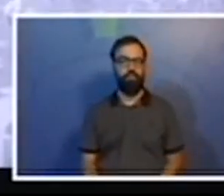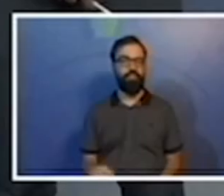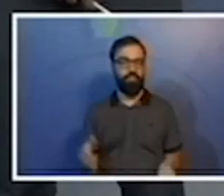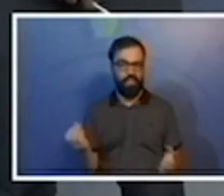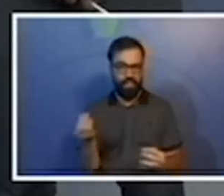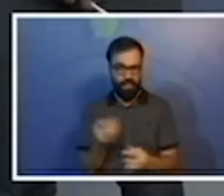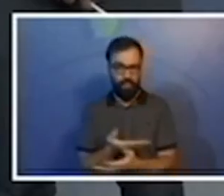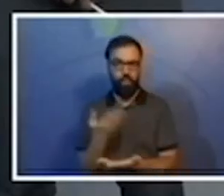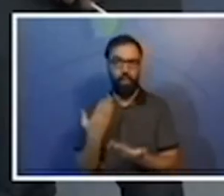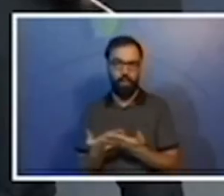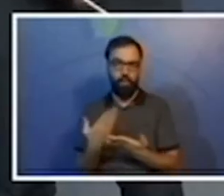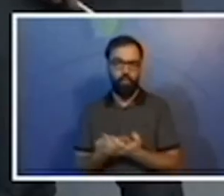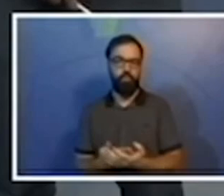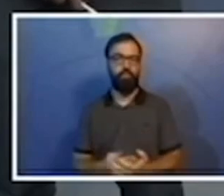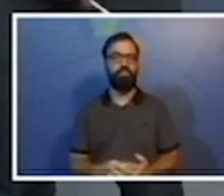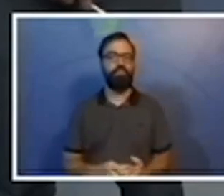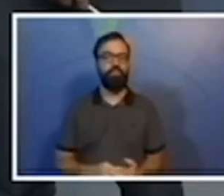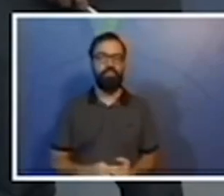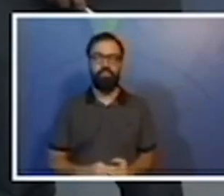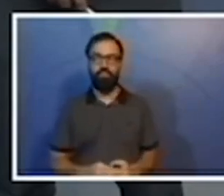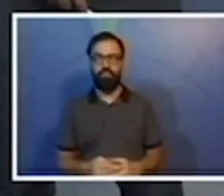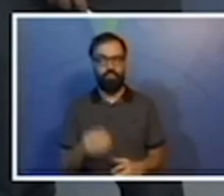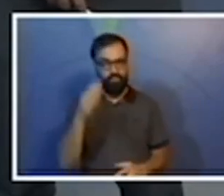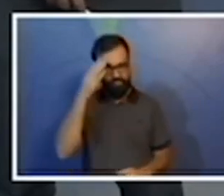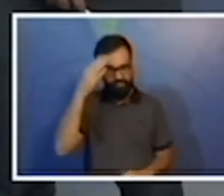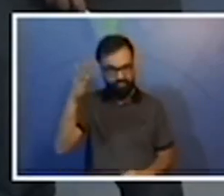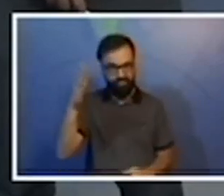ser o conteúdo que eu queria ter transmitido Bons estudos a todos